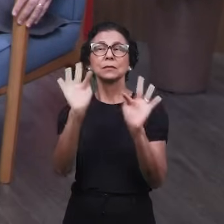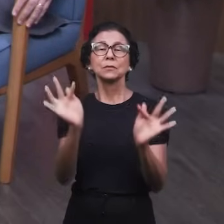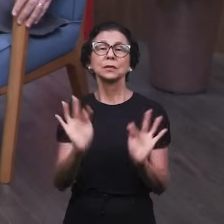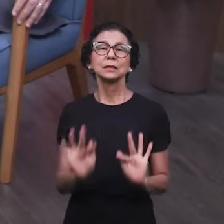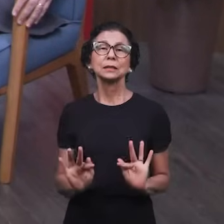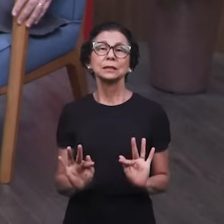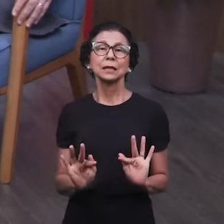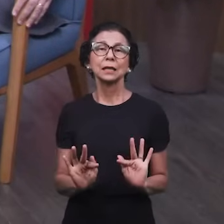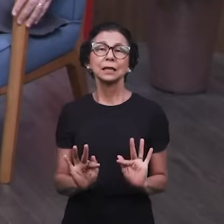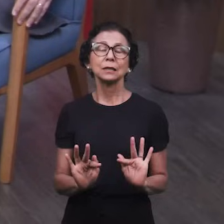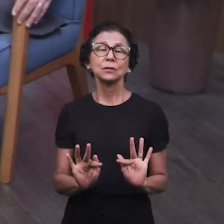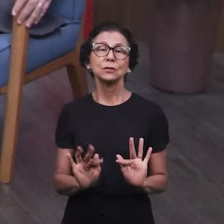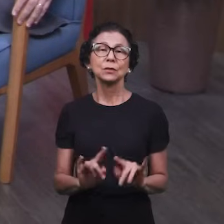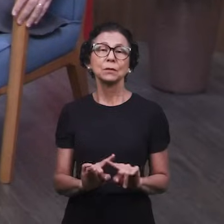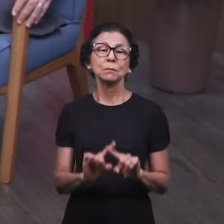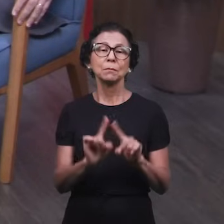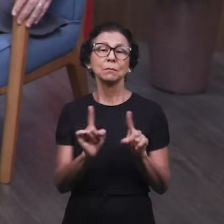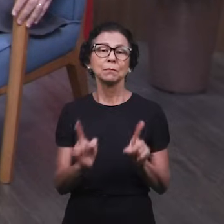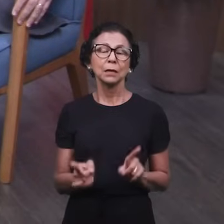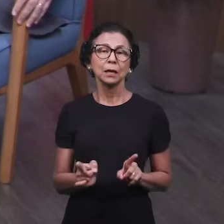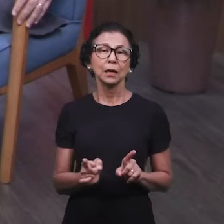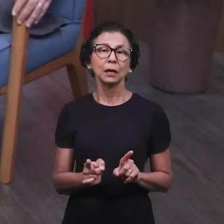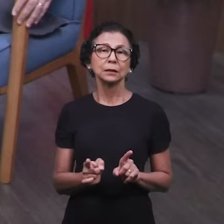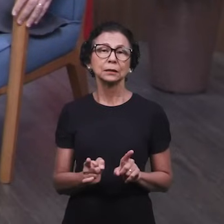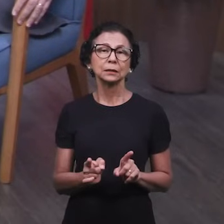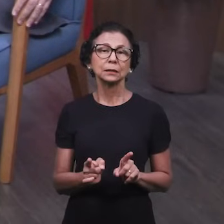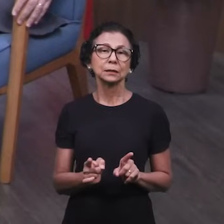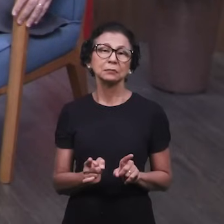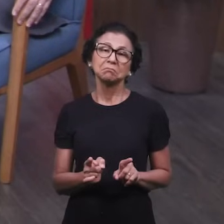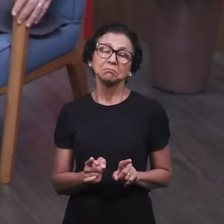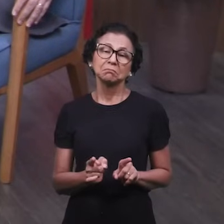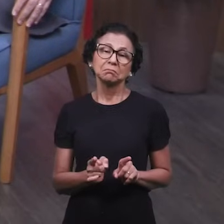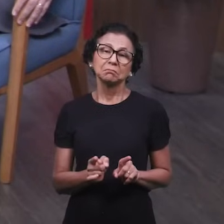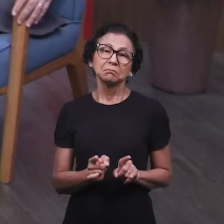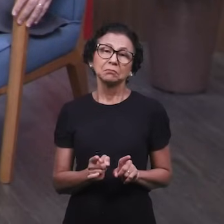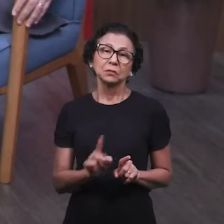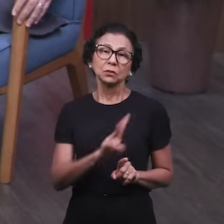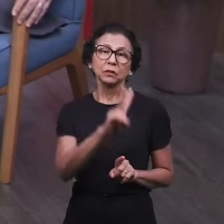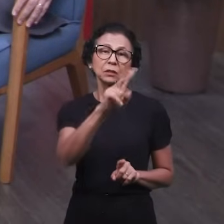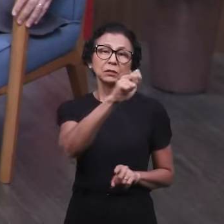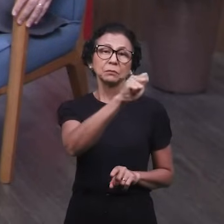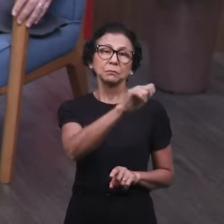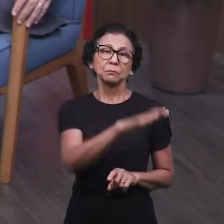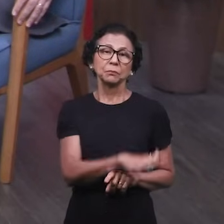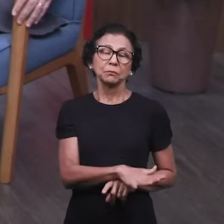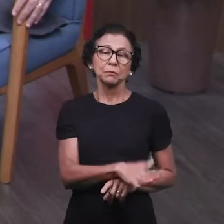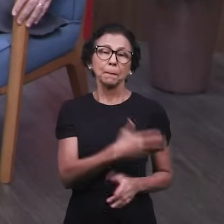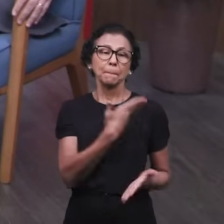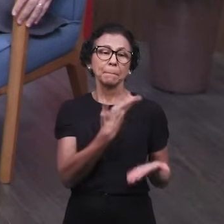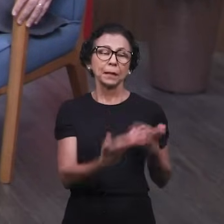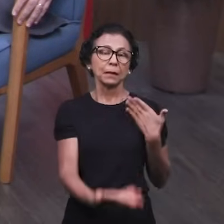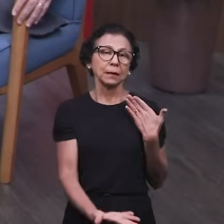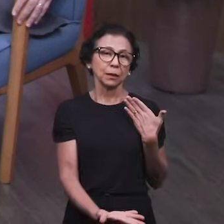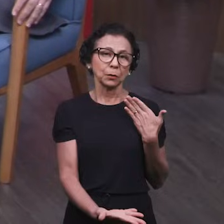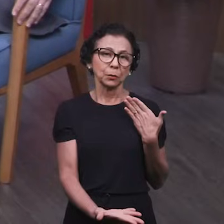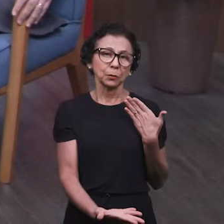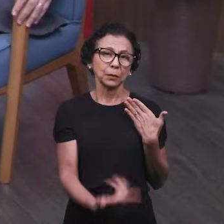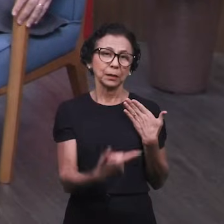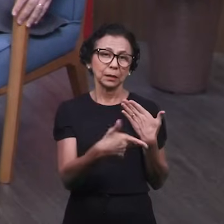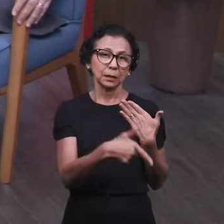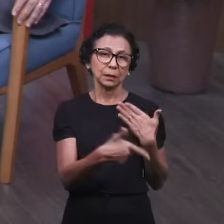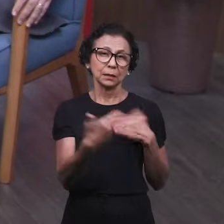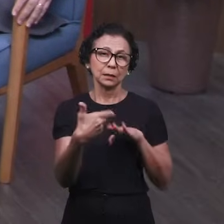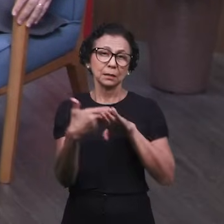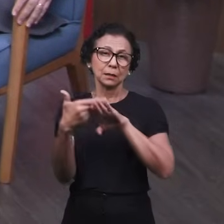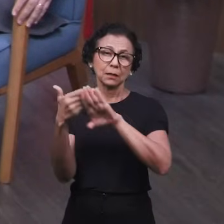inverso. Por quê? Porque o mundo se afastou de Deus e se afasta cada